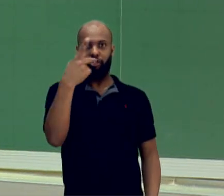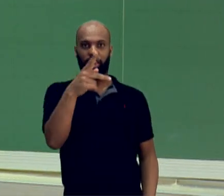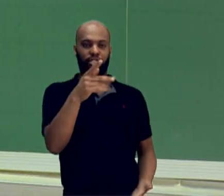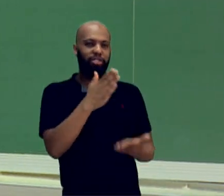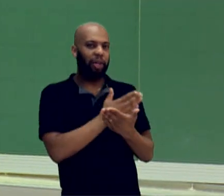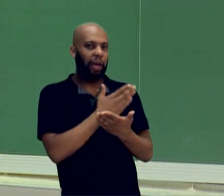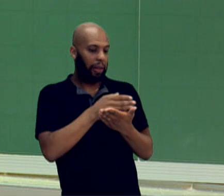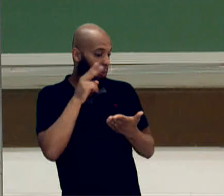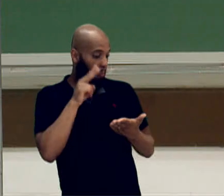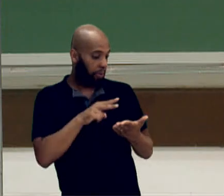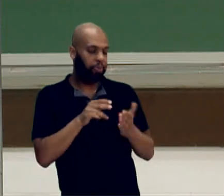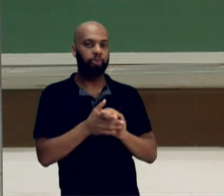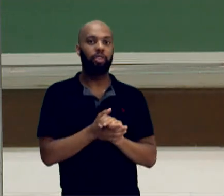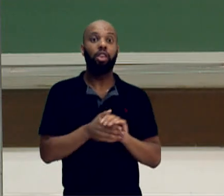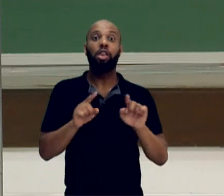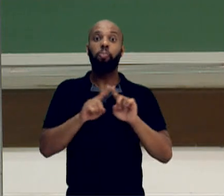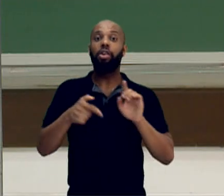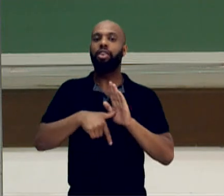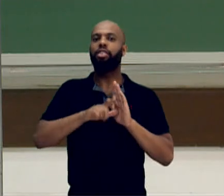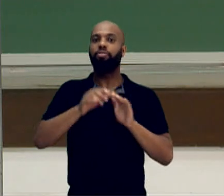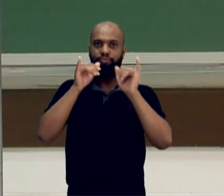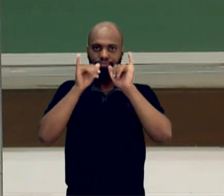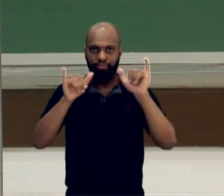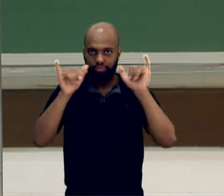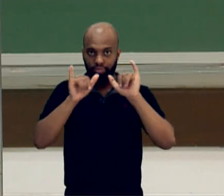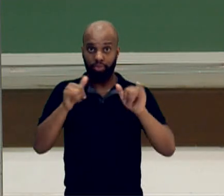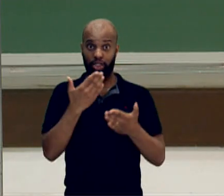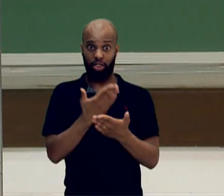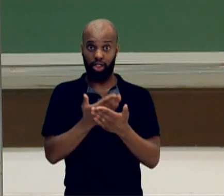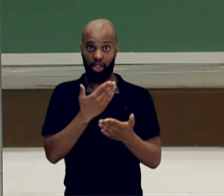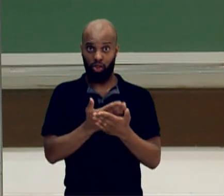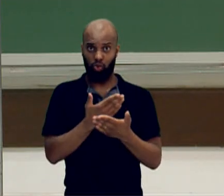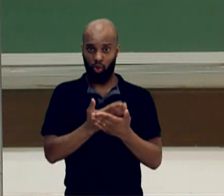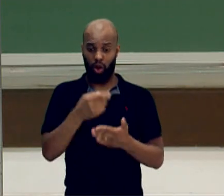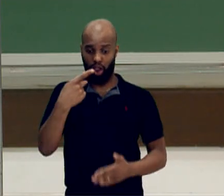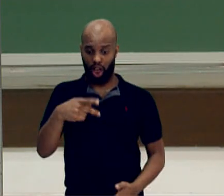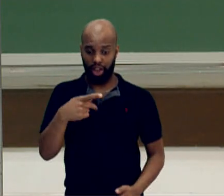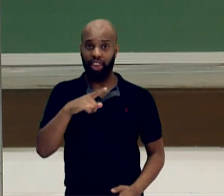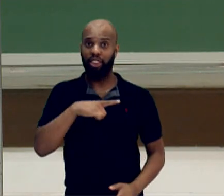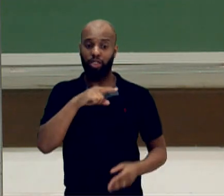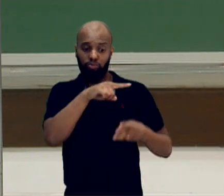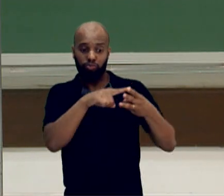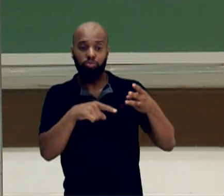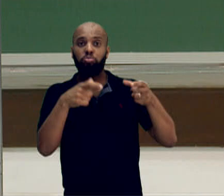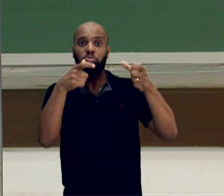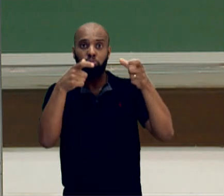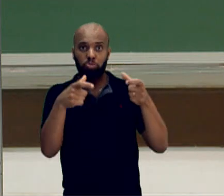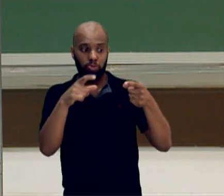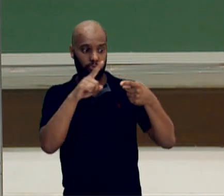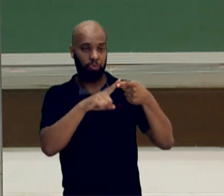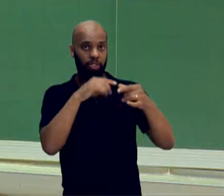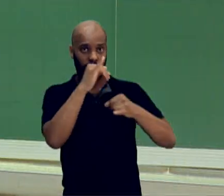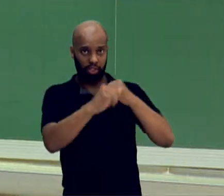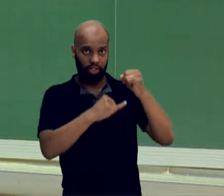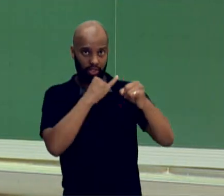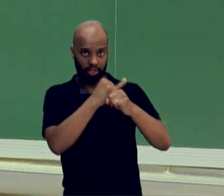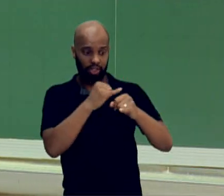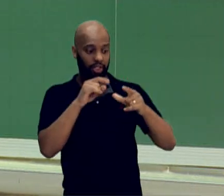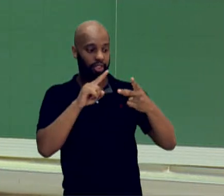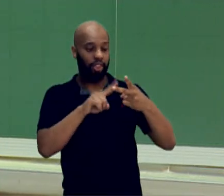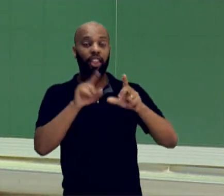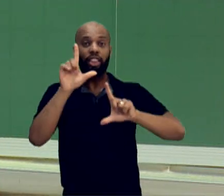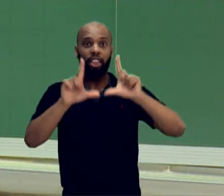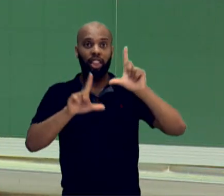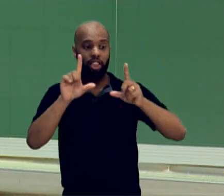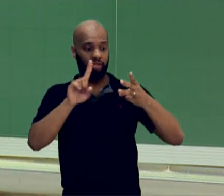vocês. Mas antes, alguns recadinhos. Essas aulas estão sempre disponíveis em 3 canais, na internet, na TV aberta